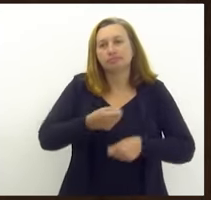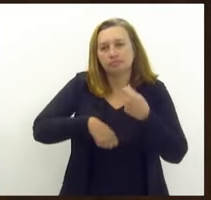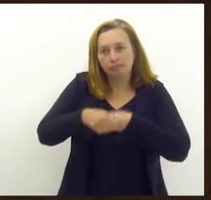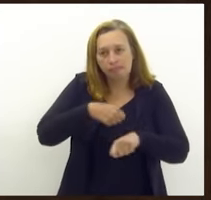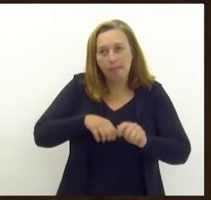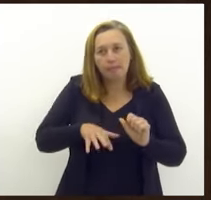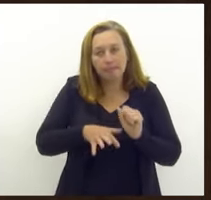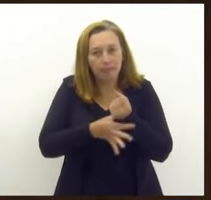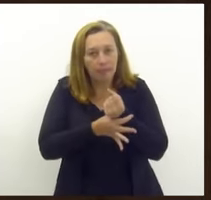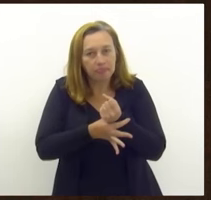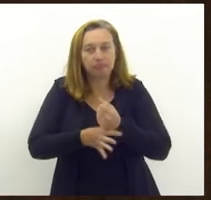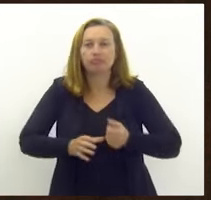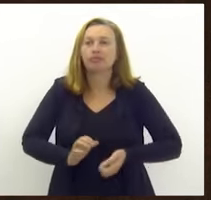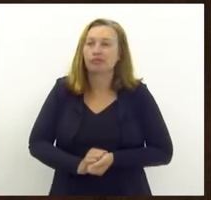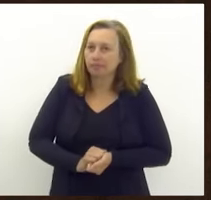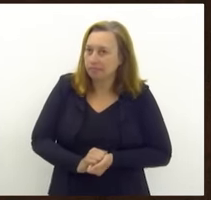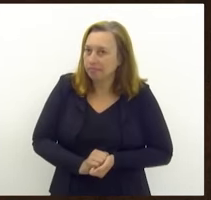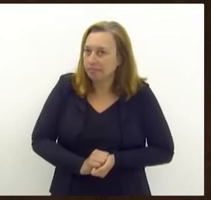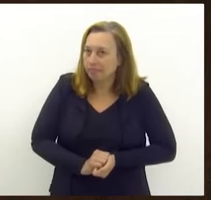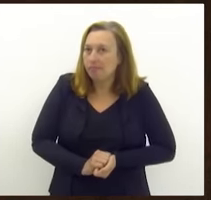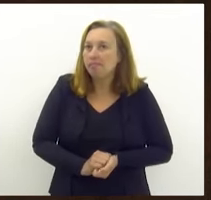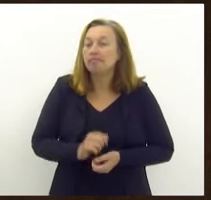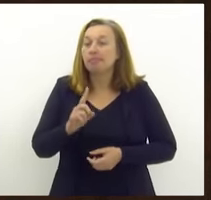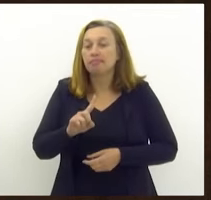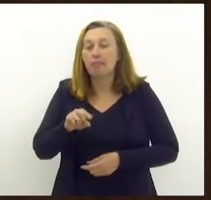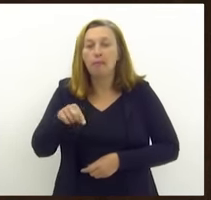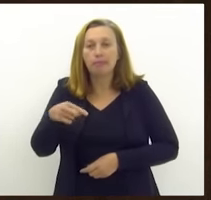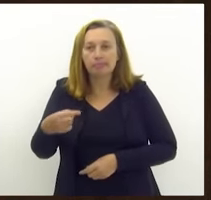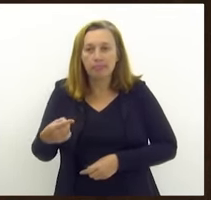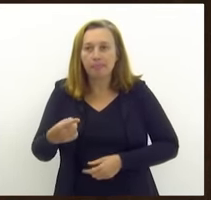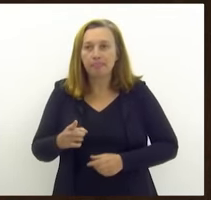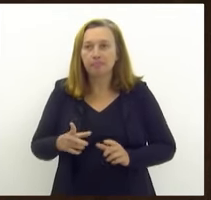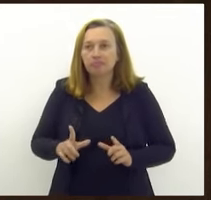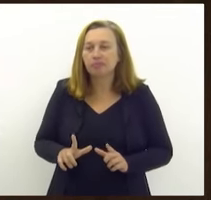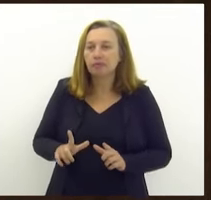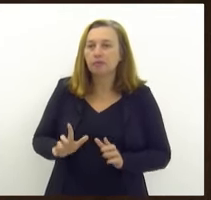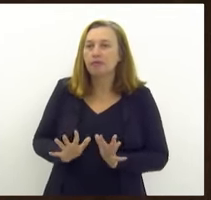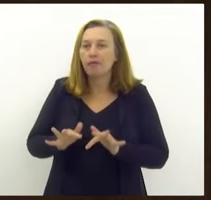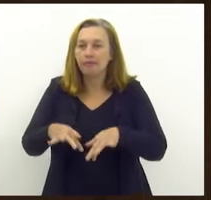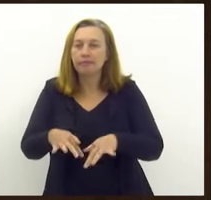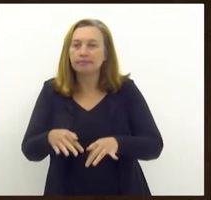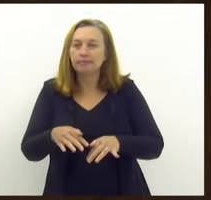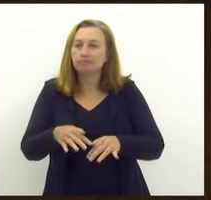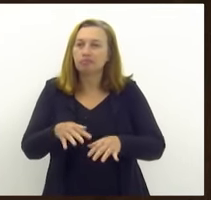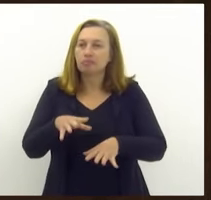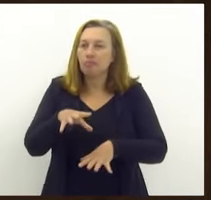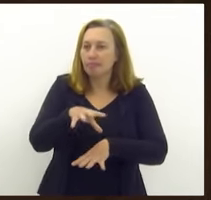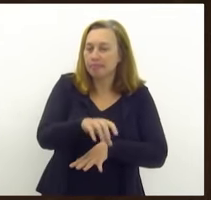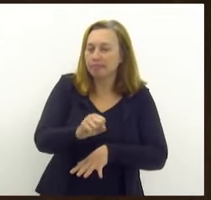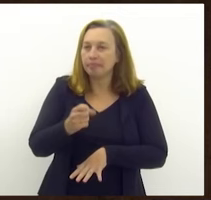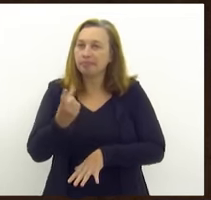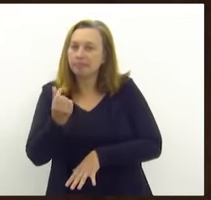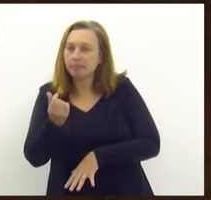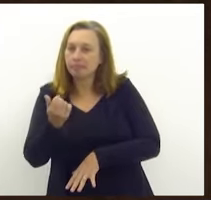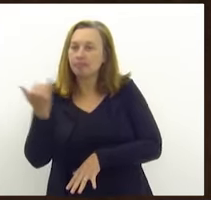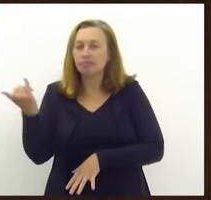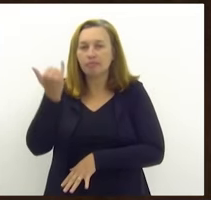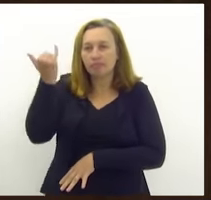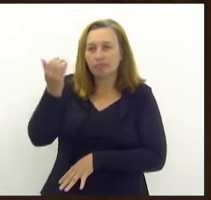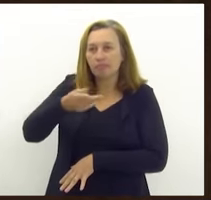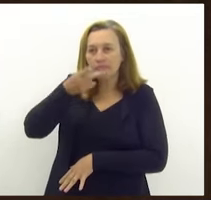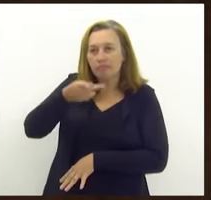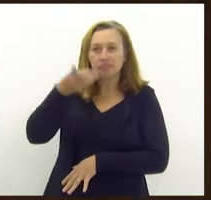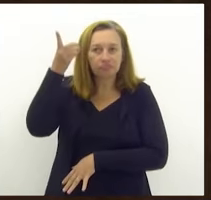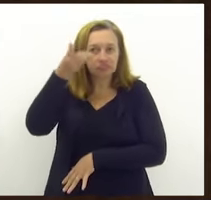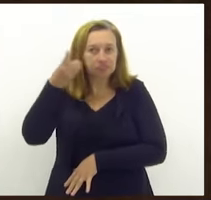segura segura segura para poder ter superavit para no final poder acessar esse dinheiro quando é importante Como disse a